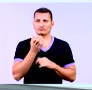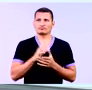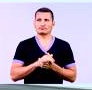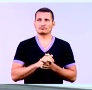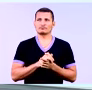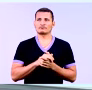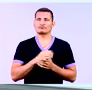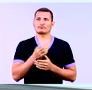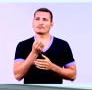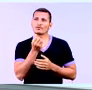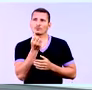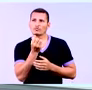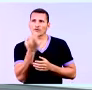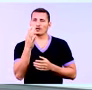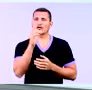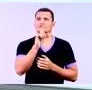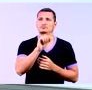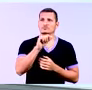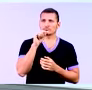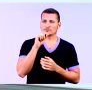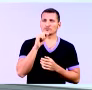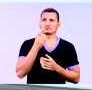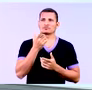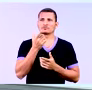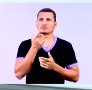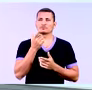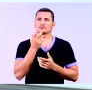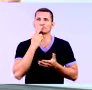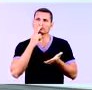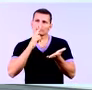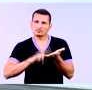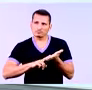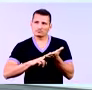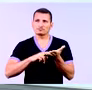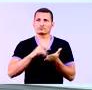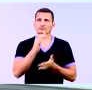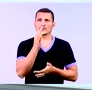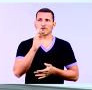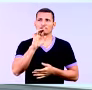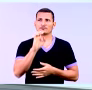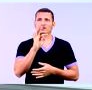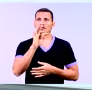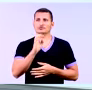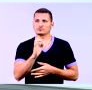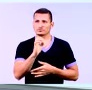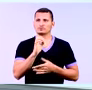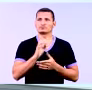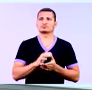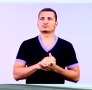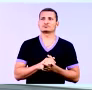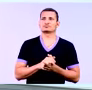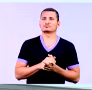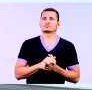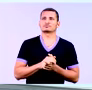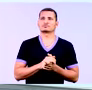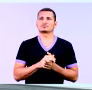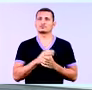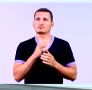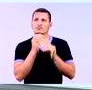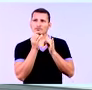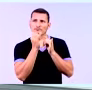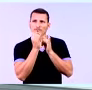as quantidades, escolheu o frete, né? A modalidade de frete necessária. No momento de informar os